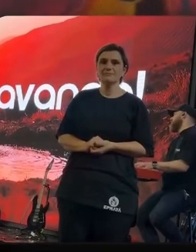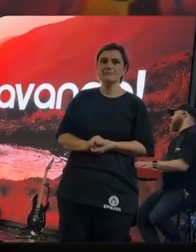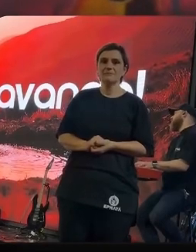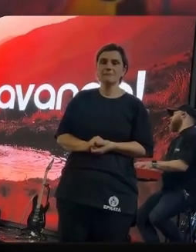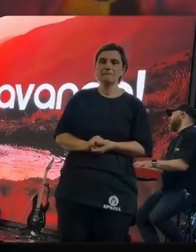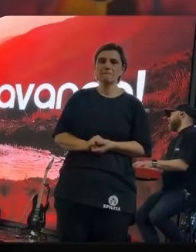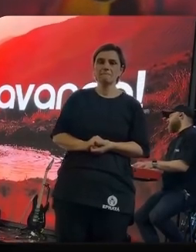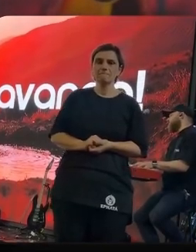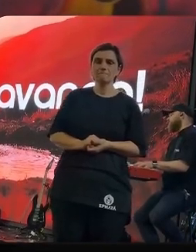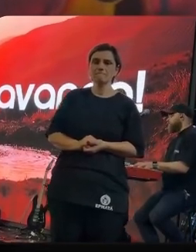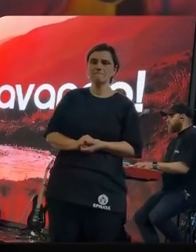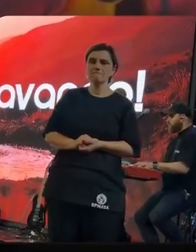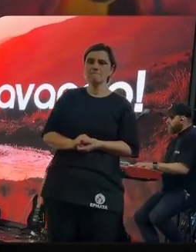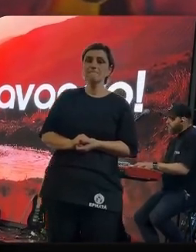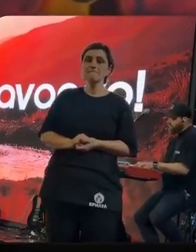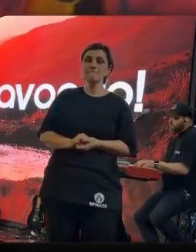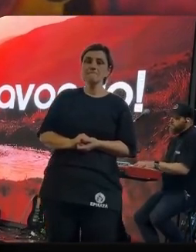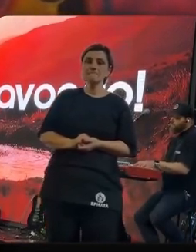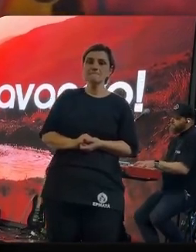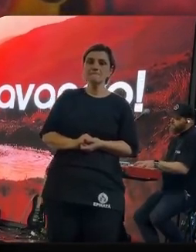Semear.